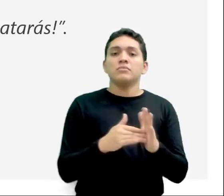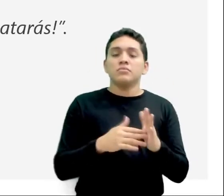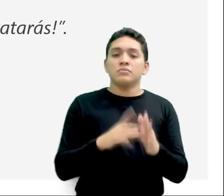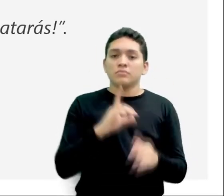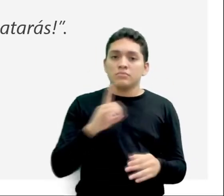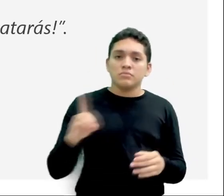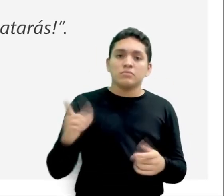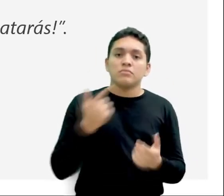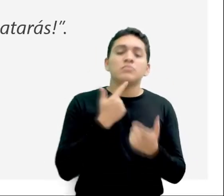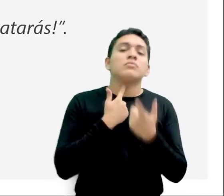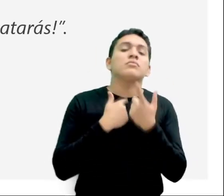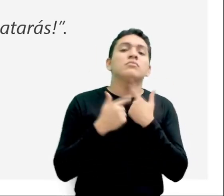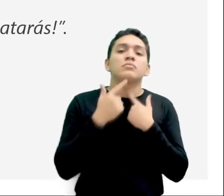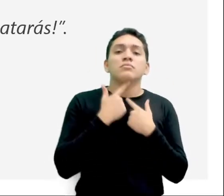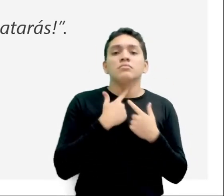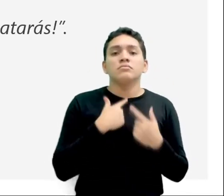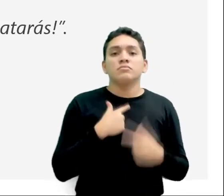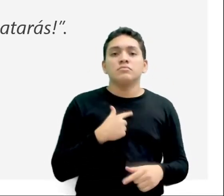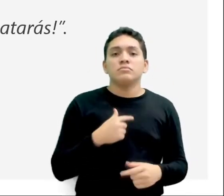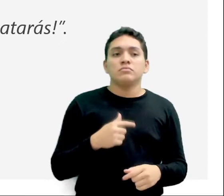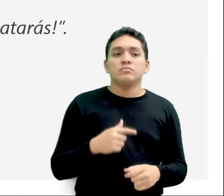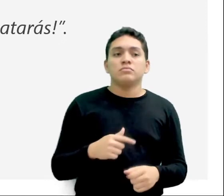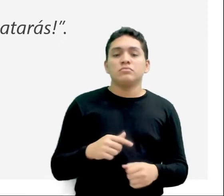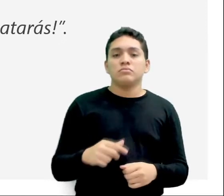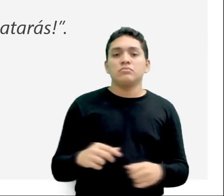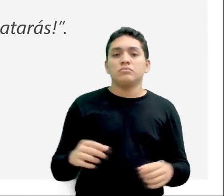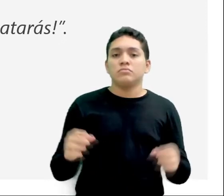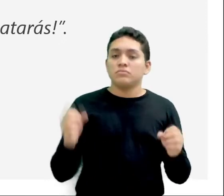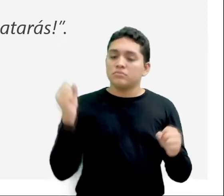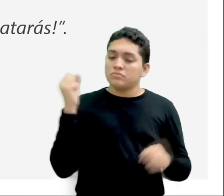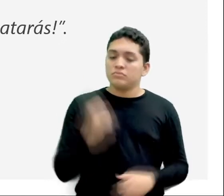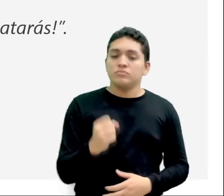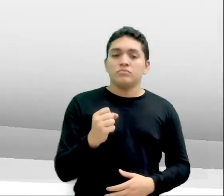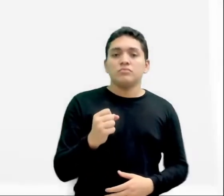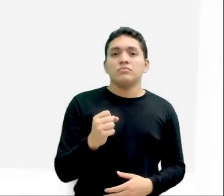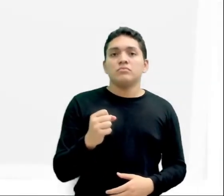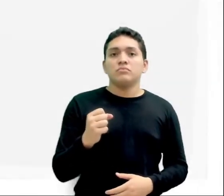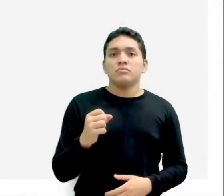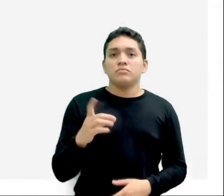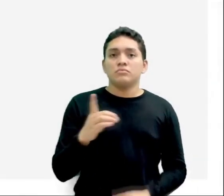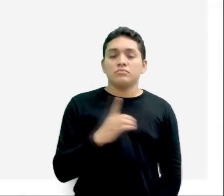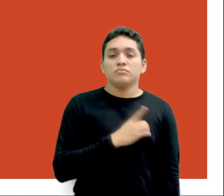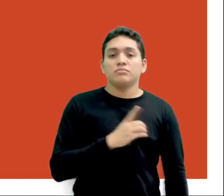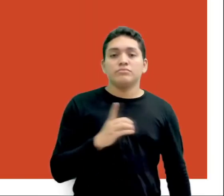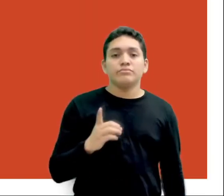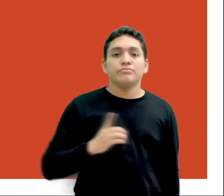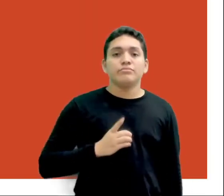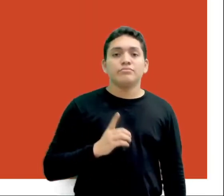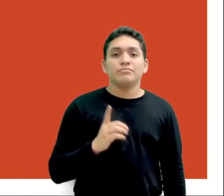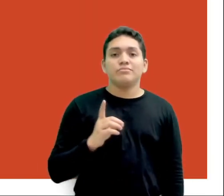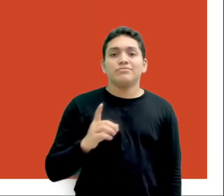Deus desejou quando escreveu, não matarás. Diácono Genilson